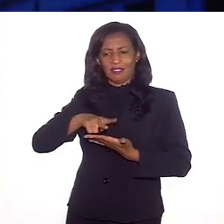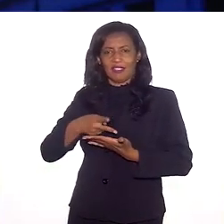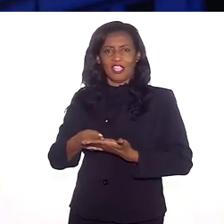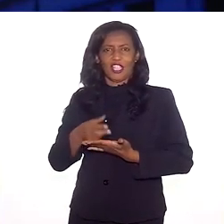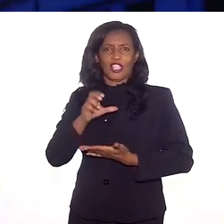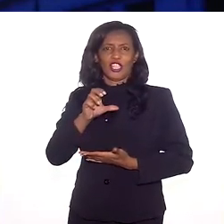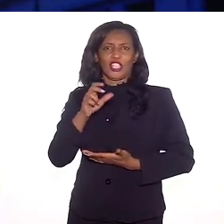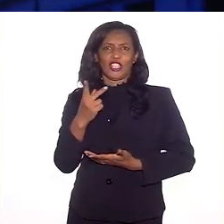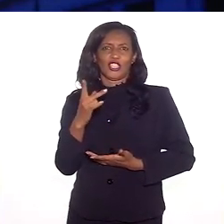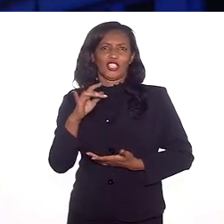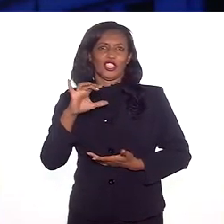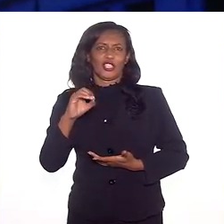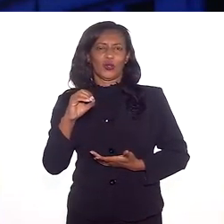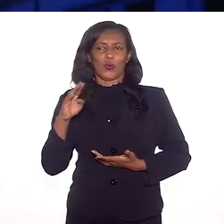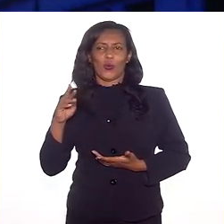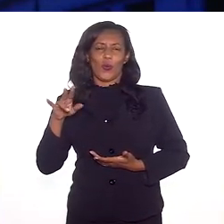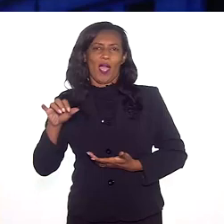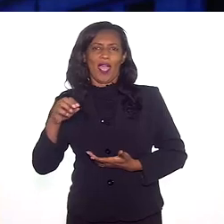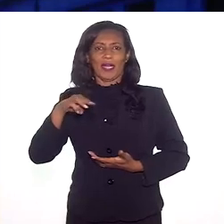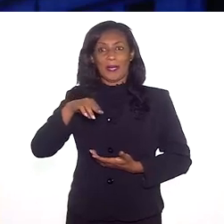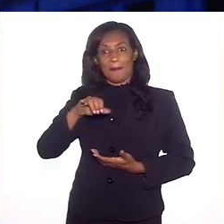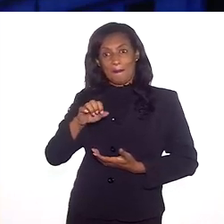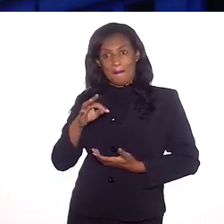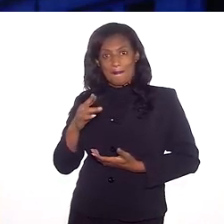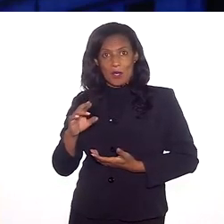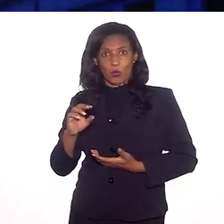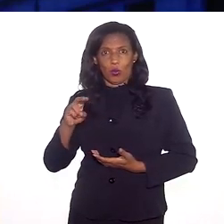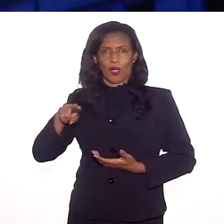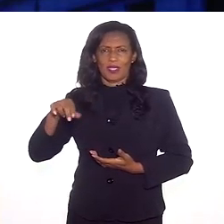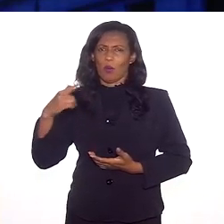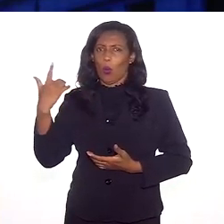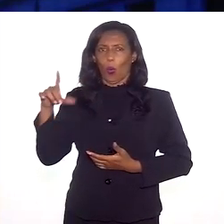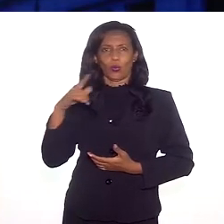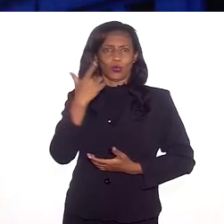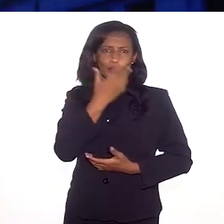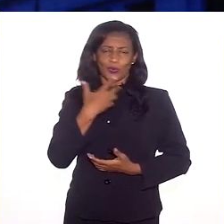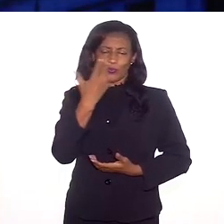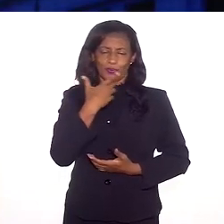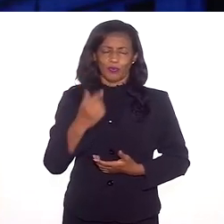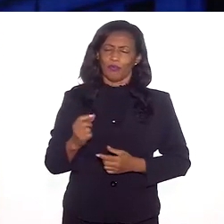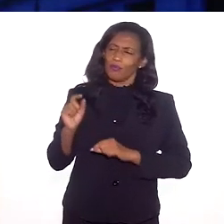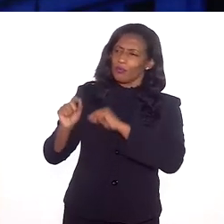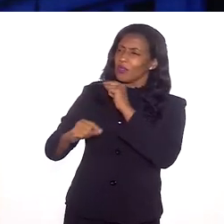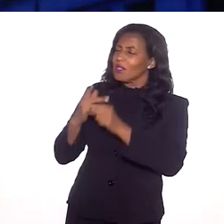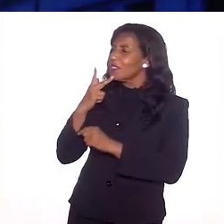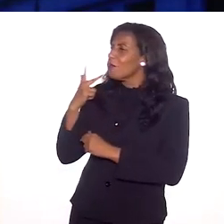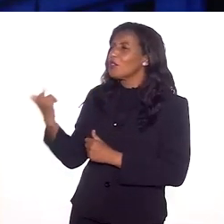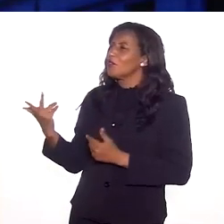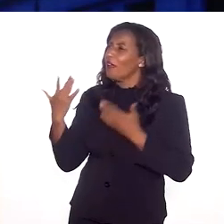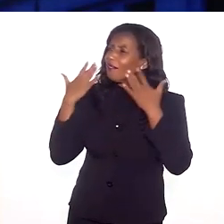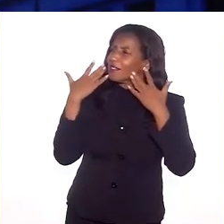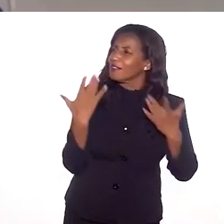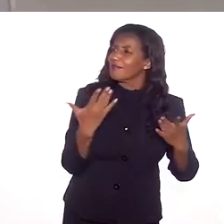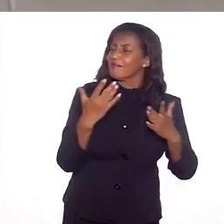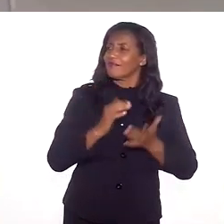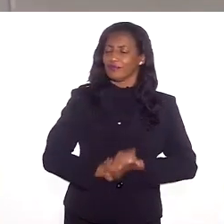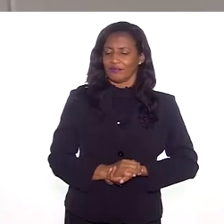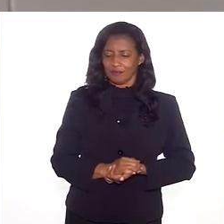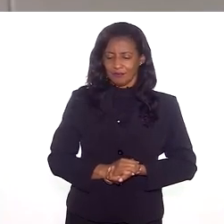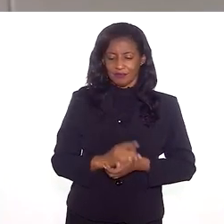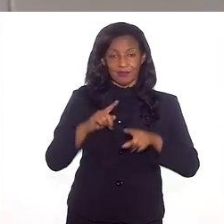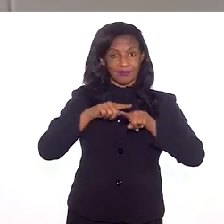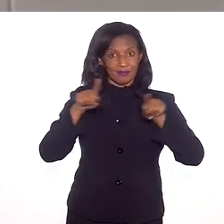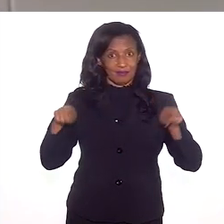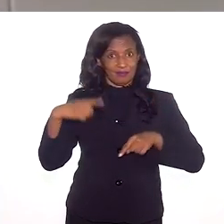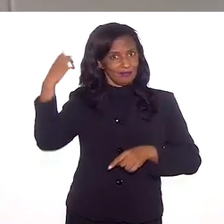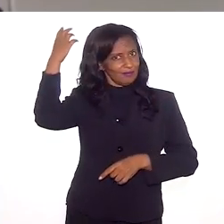interpretar obras de Chico Buarque, Milton Nascimento, entre outros compositores. O que você pode falar para a gente dessa apresentação? A